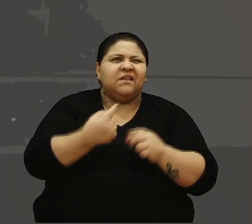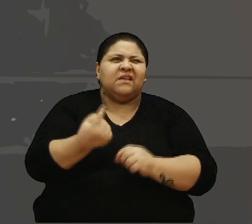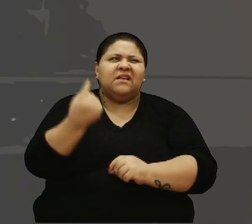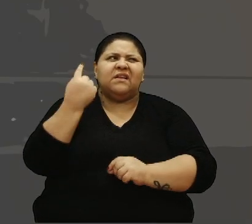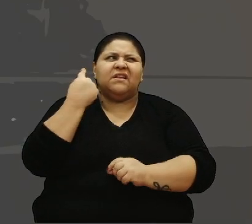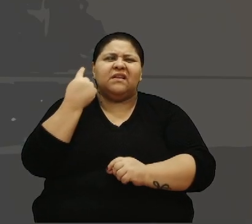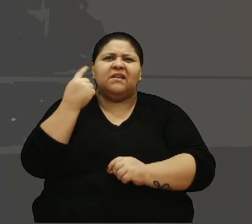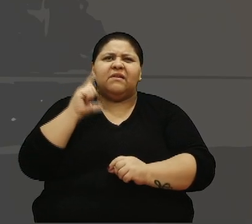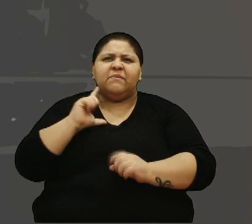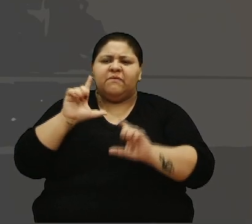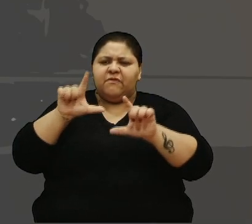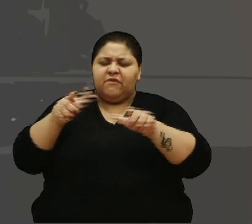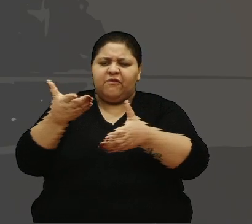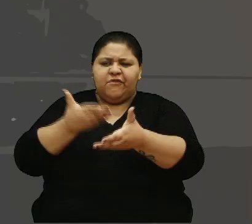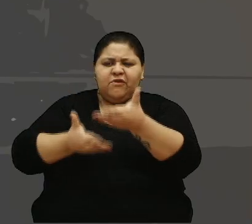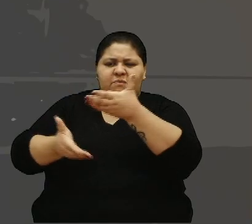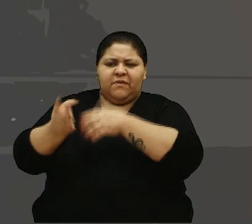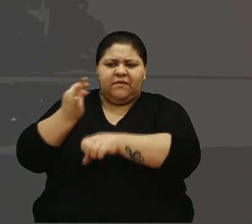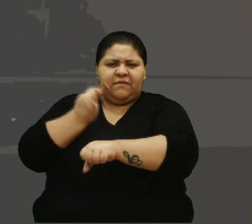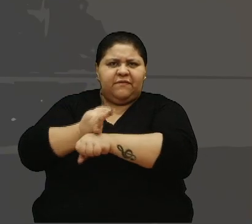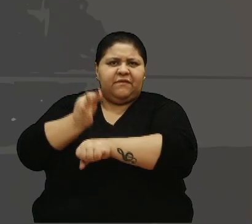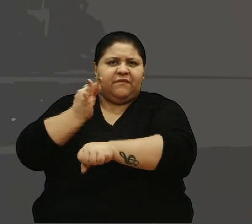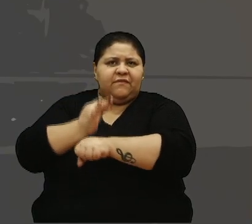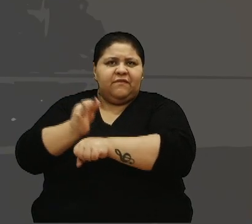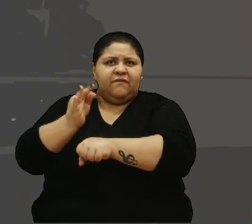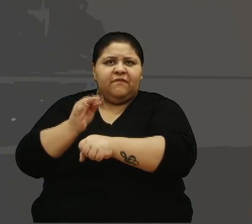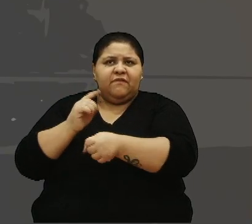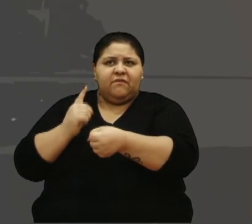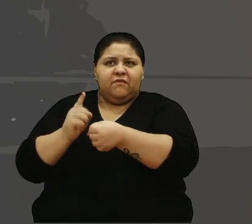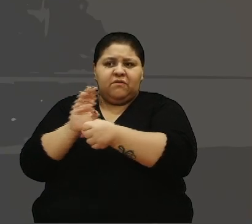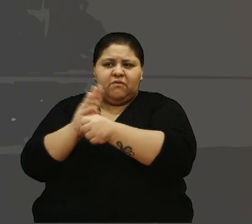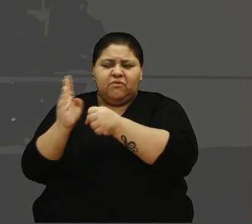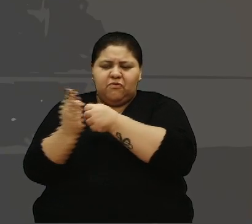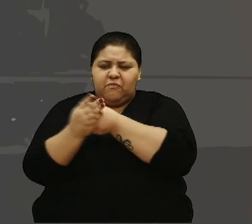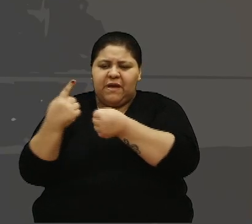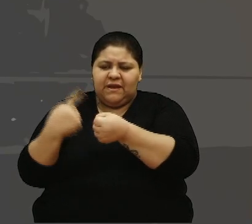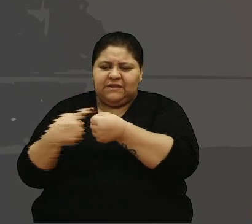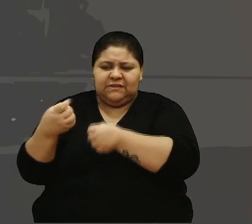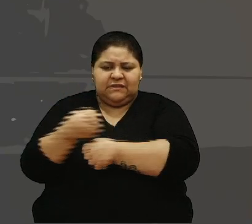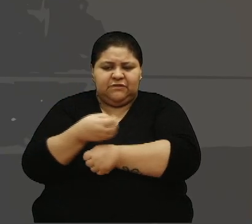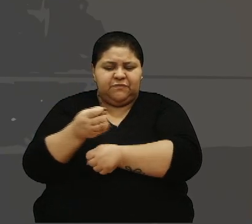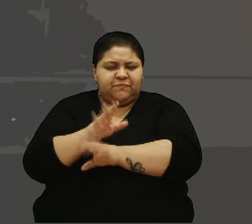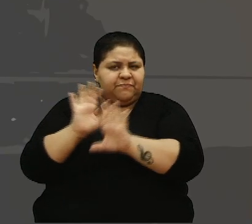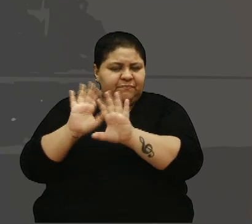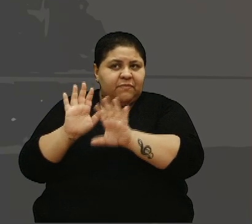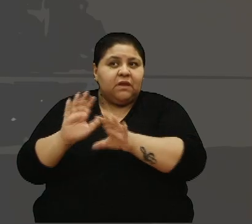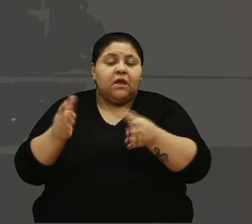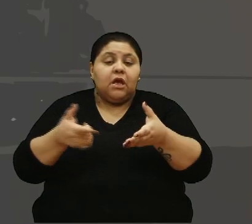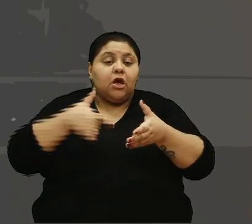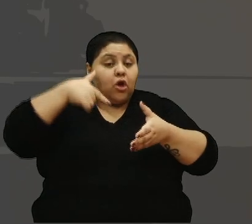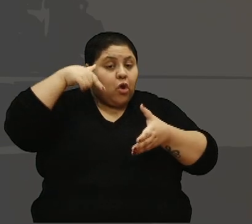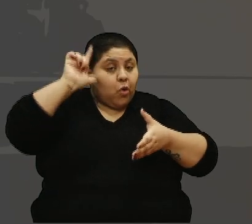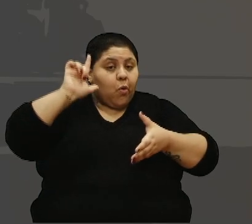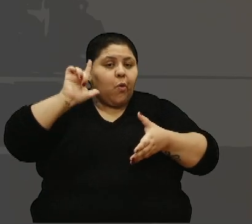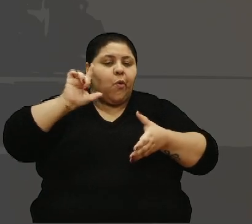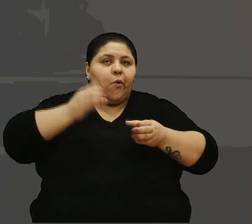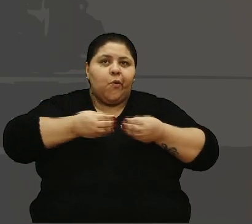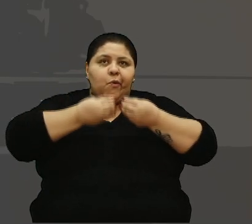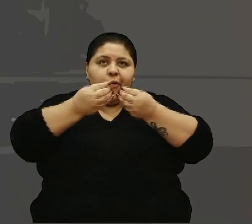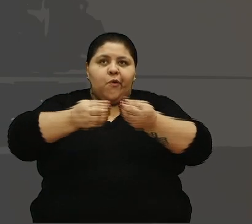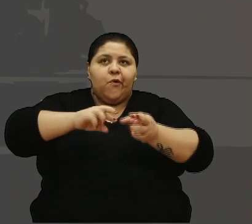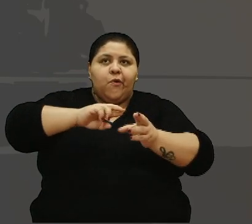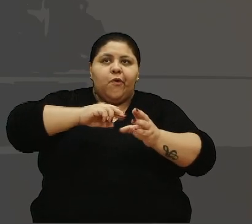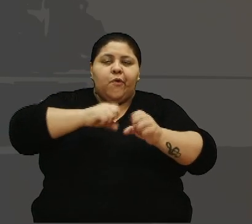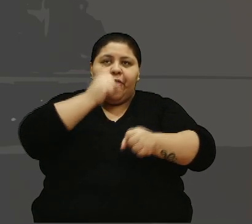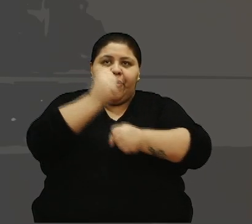lá, para ter um atendimento provisório no Cidade Nova, se discutir, se falaram. E ontem, então, a entrega da reforma da